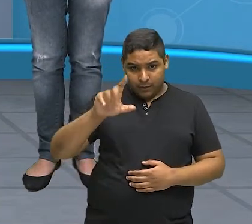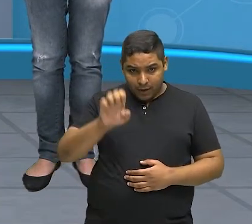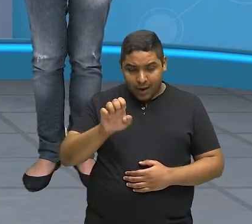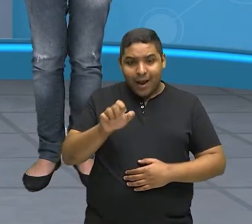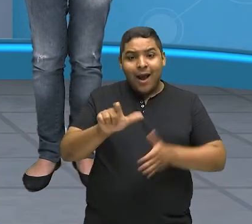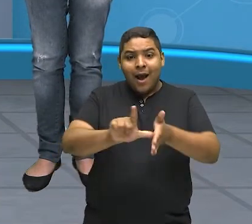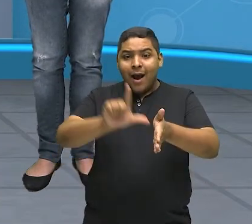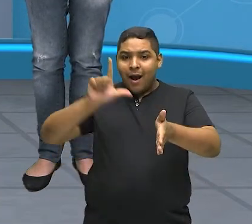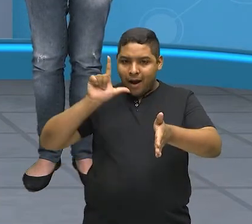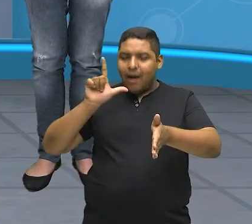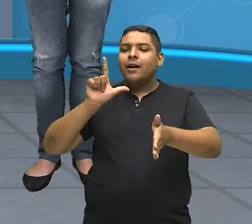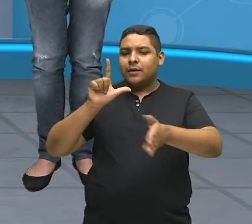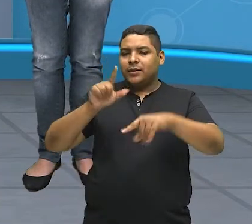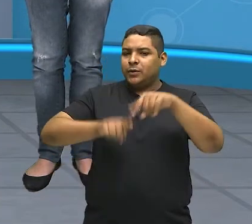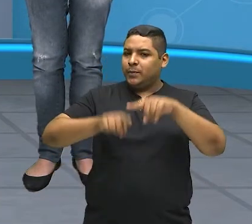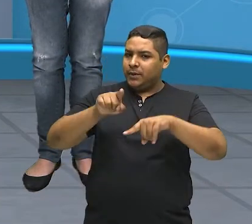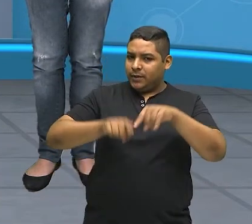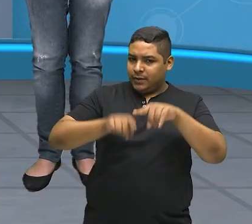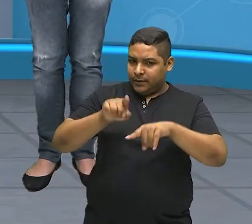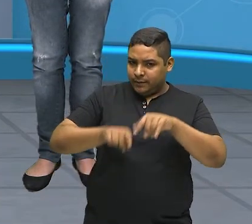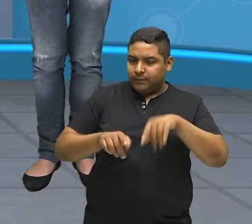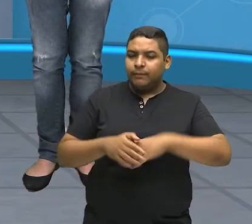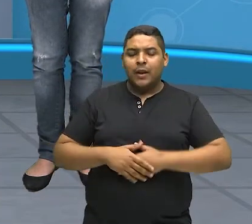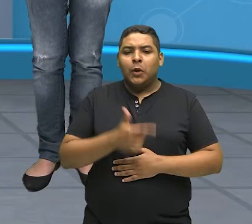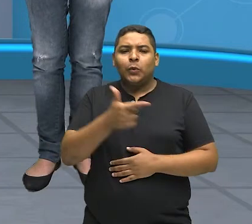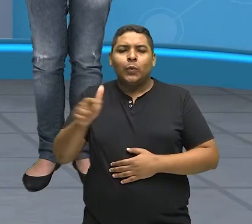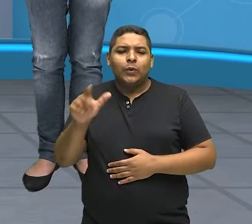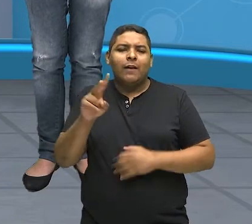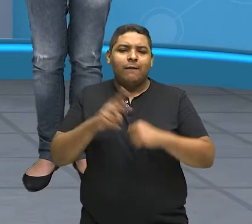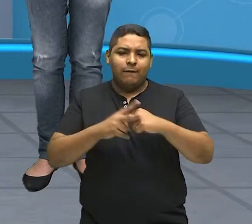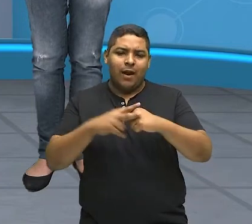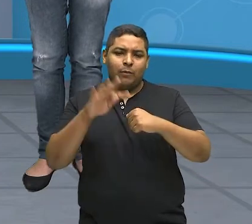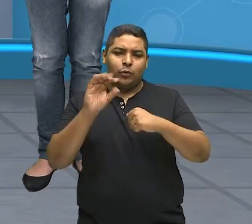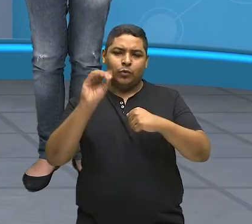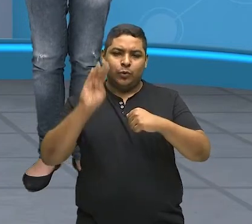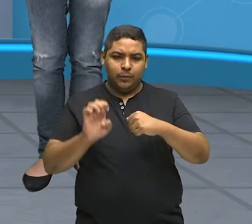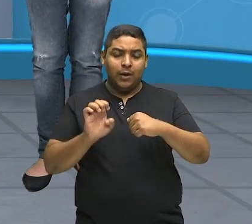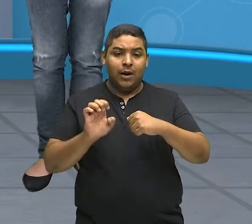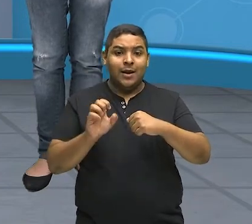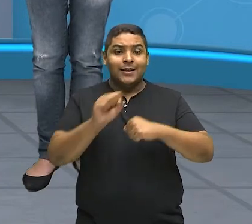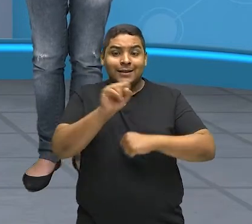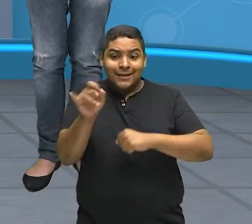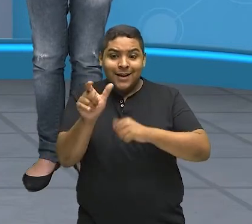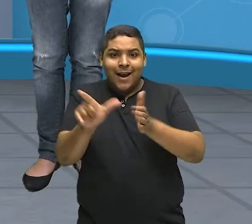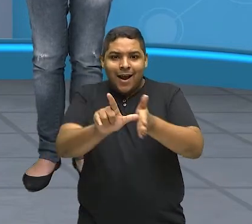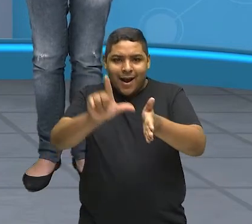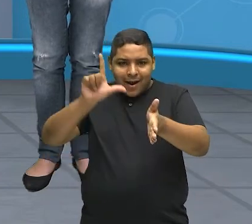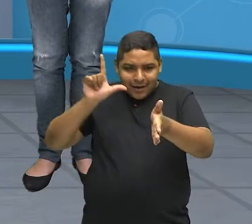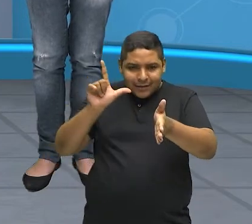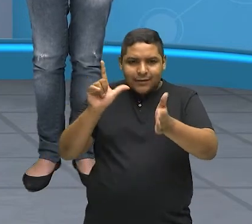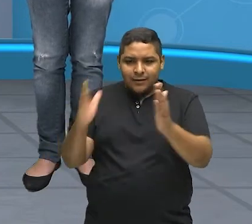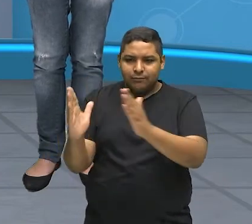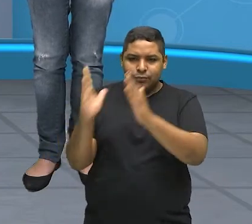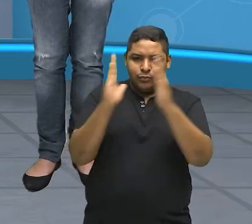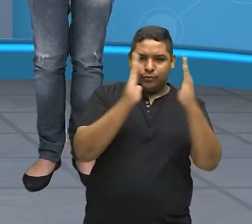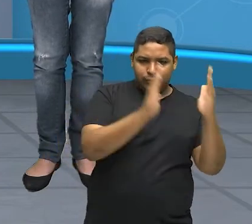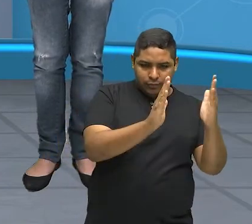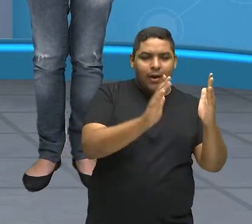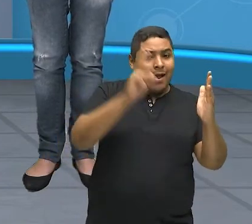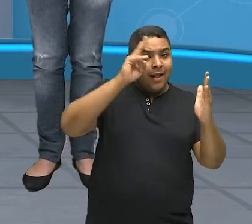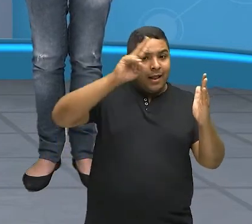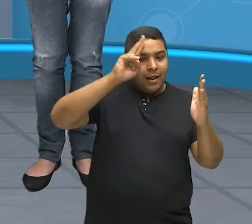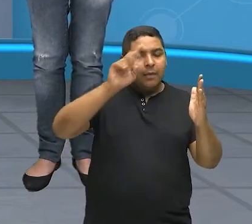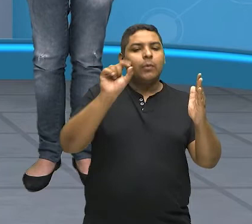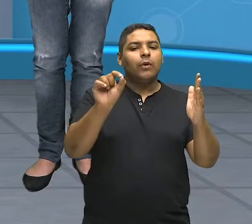como aqui neste exemplo. Não teve o verbo to be. Então, toda vez quando ela vem antes, né, do objeto, você lembra, né? Que